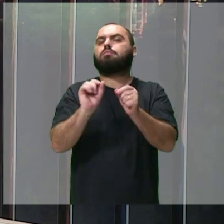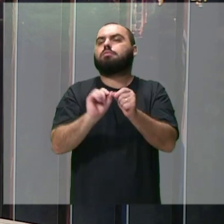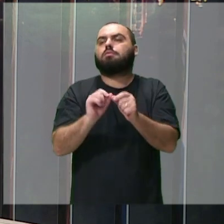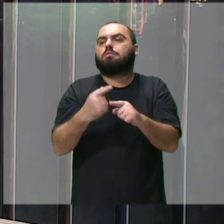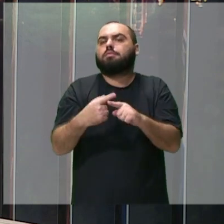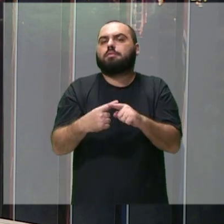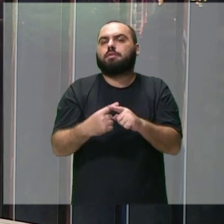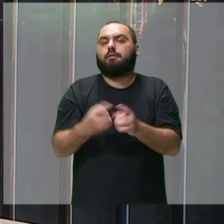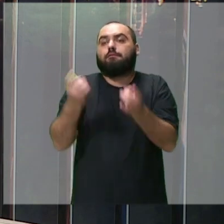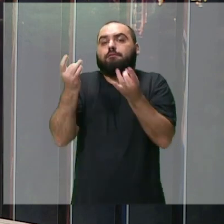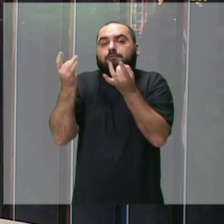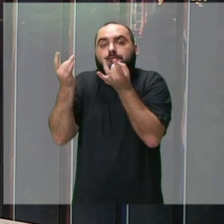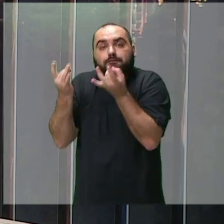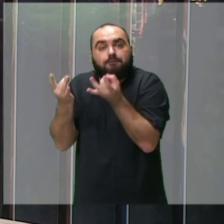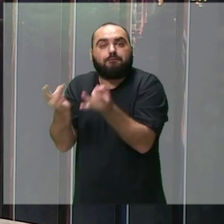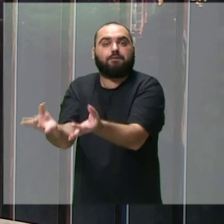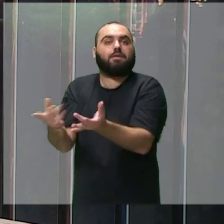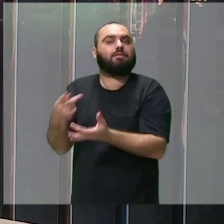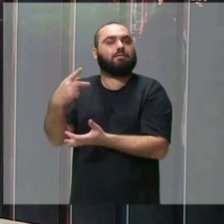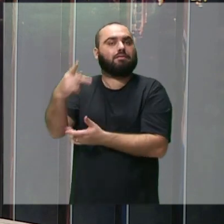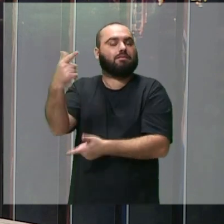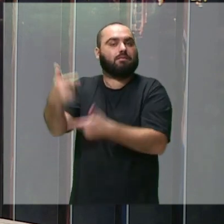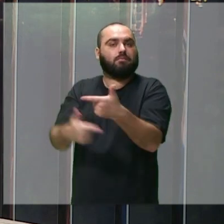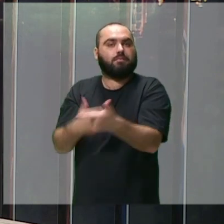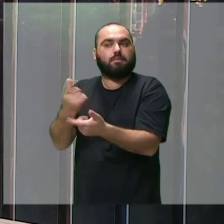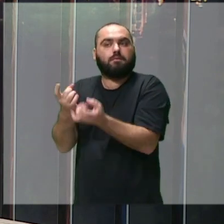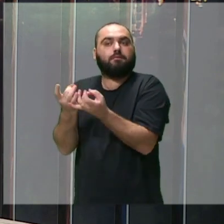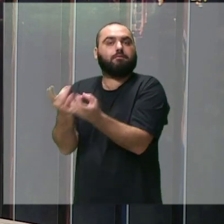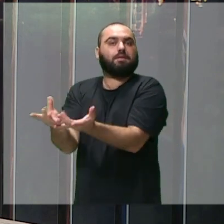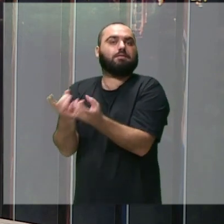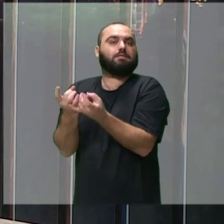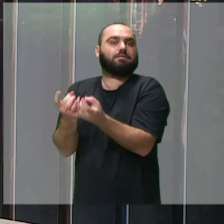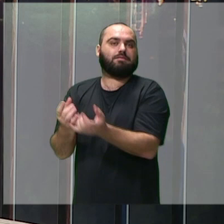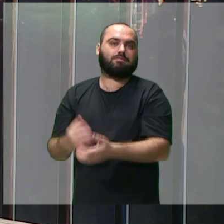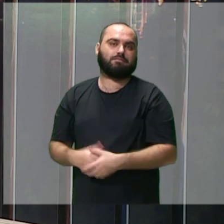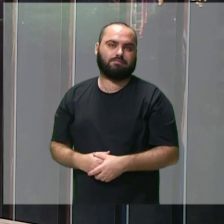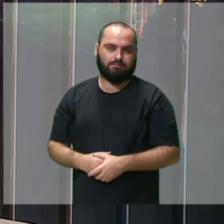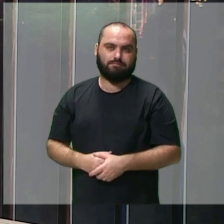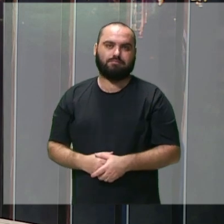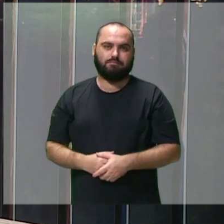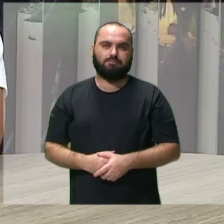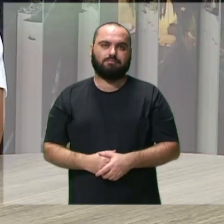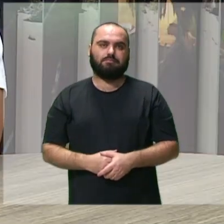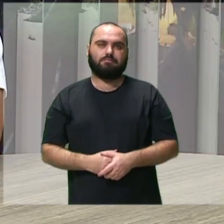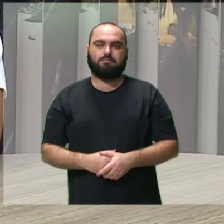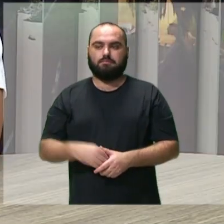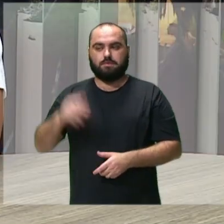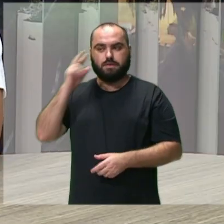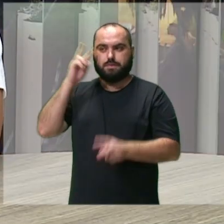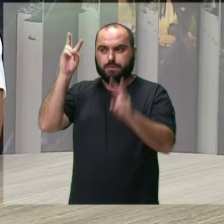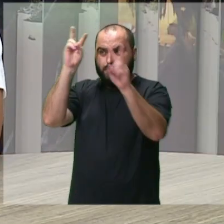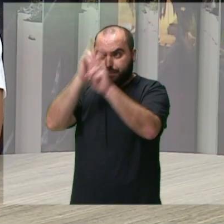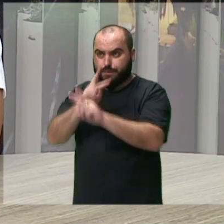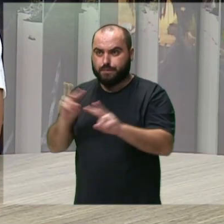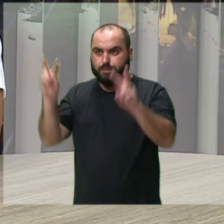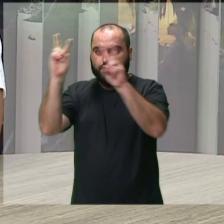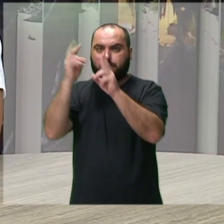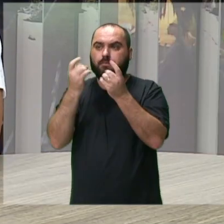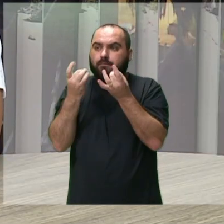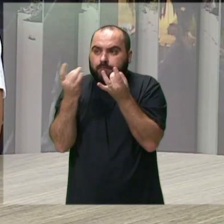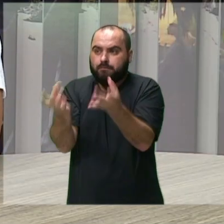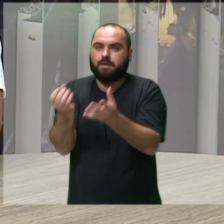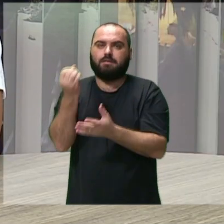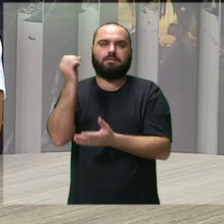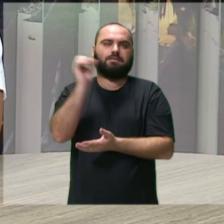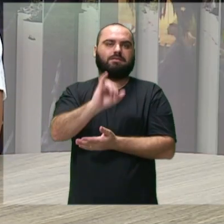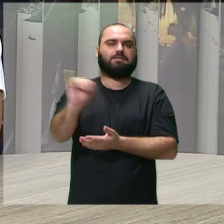venda pelos teus olhos, digamos assim, pelo teu olhar sobre as coisas, a venda boa da cidade,